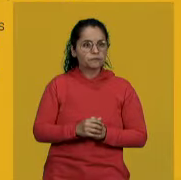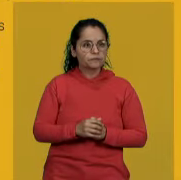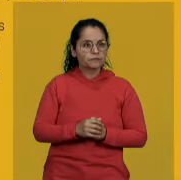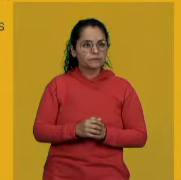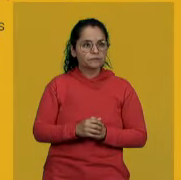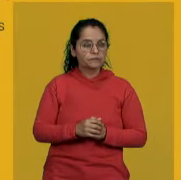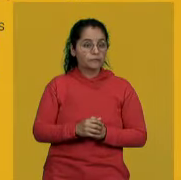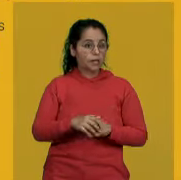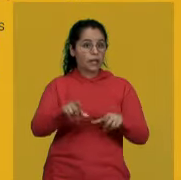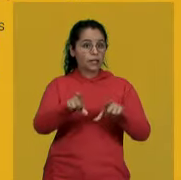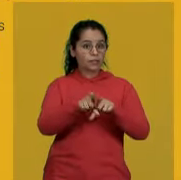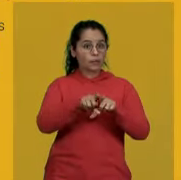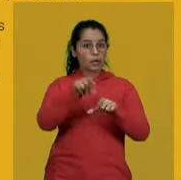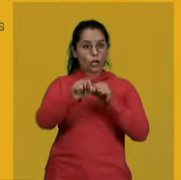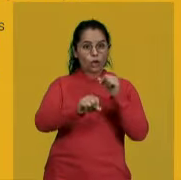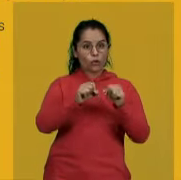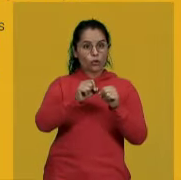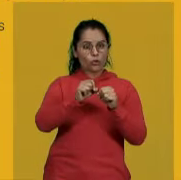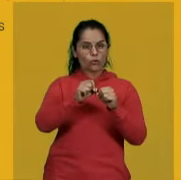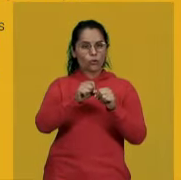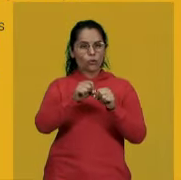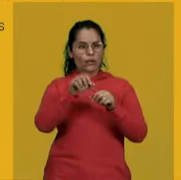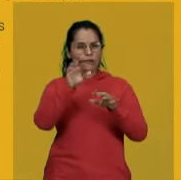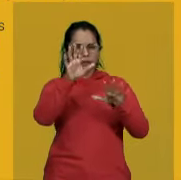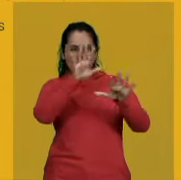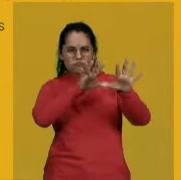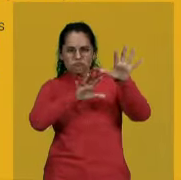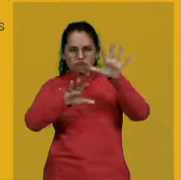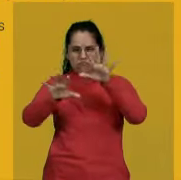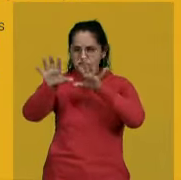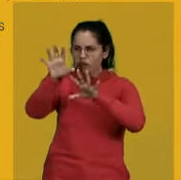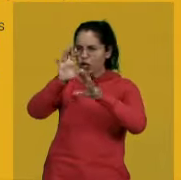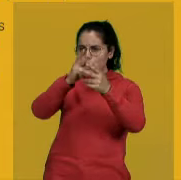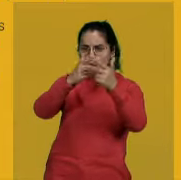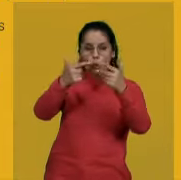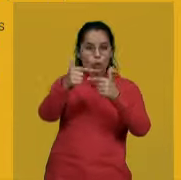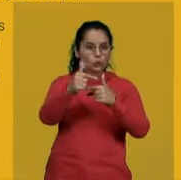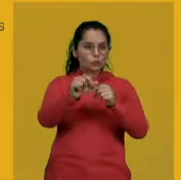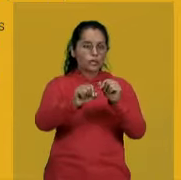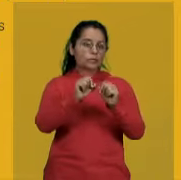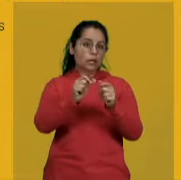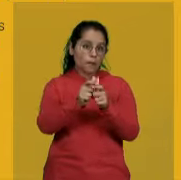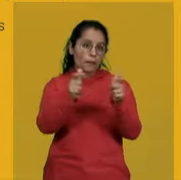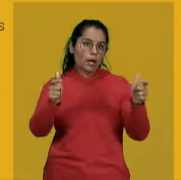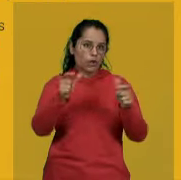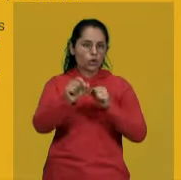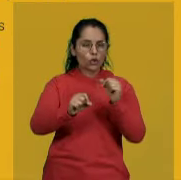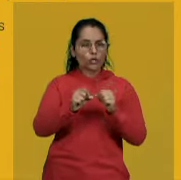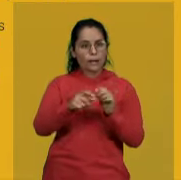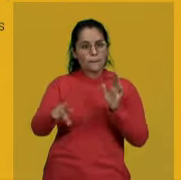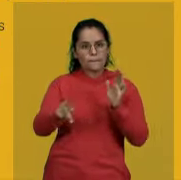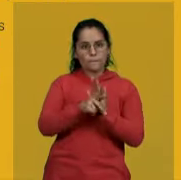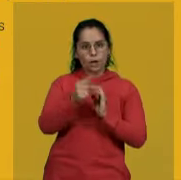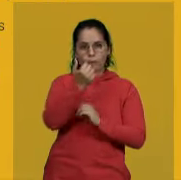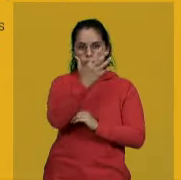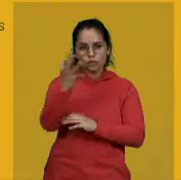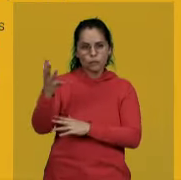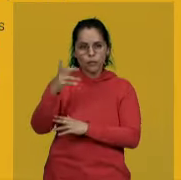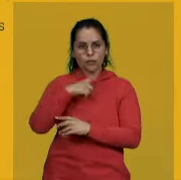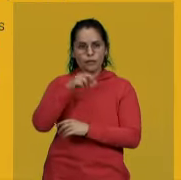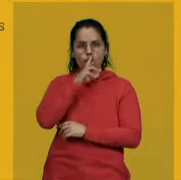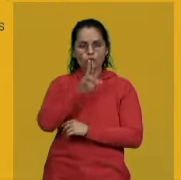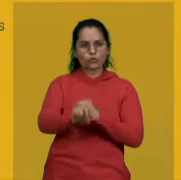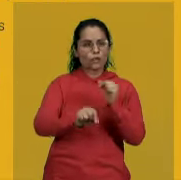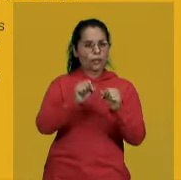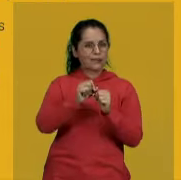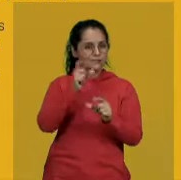E até mesmo alucinações. Grande parte dessas substâncias é proveniente de plantas cujos efeitos